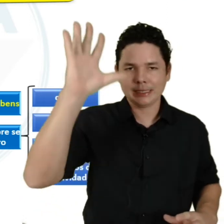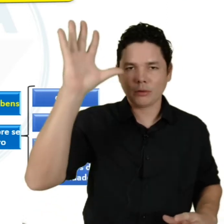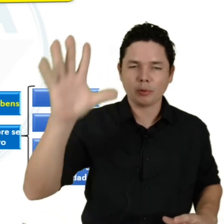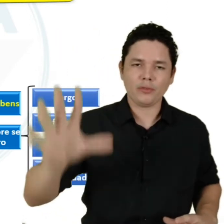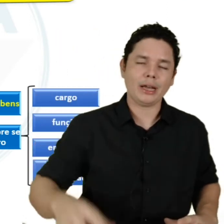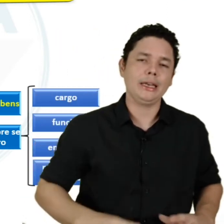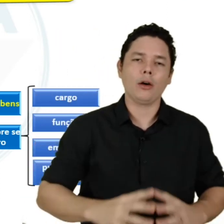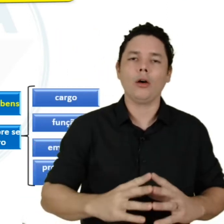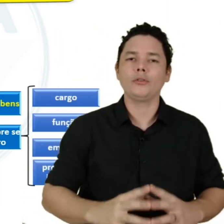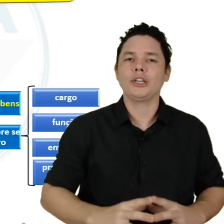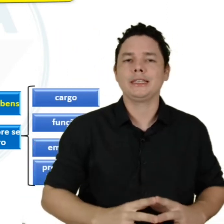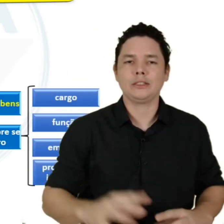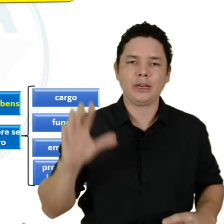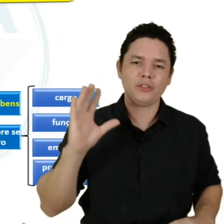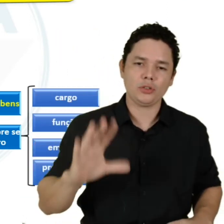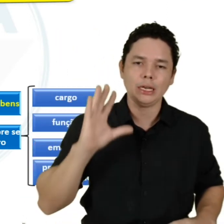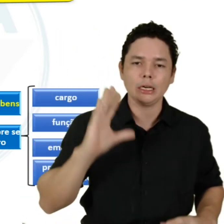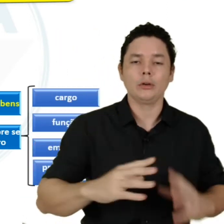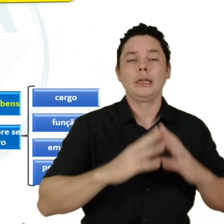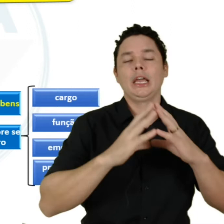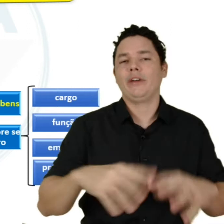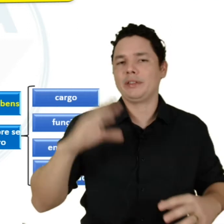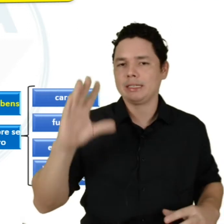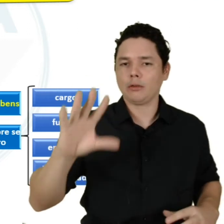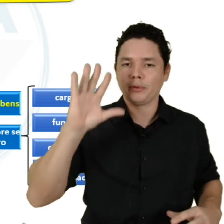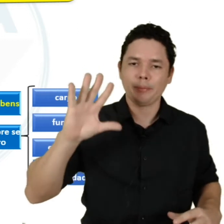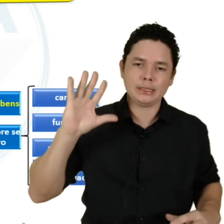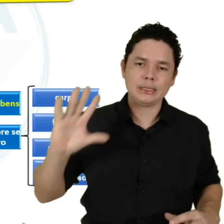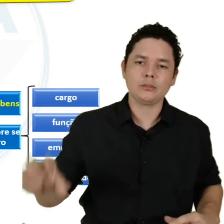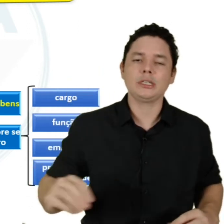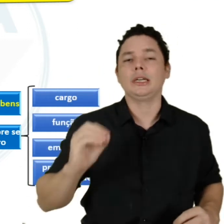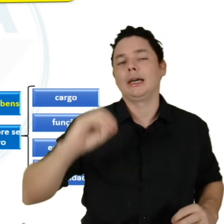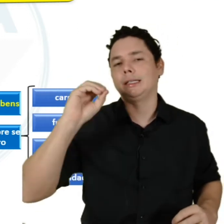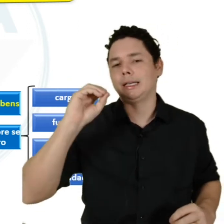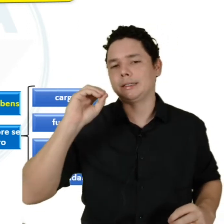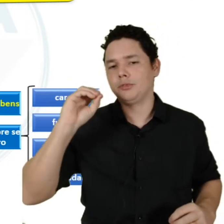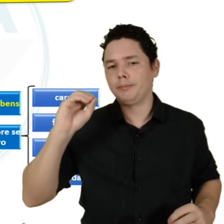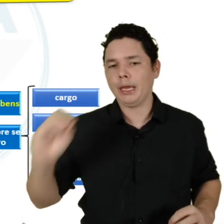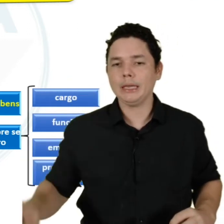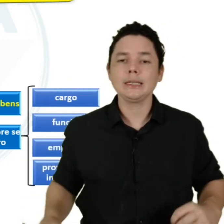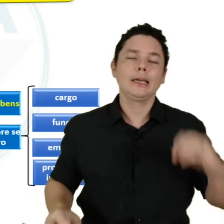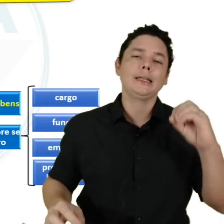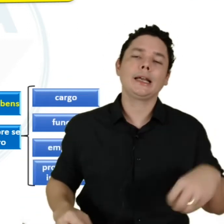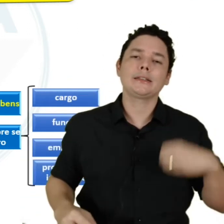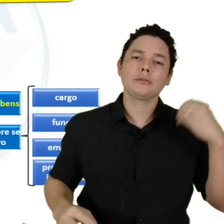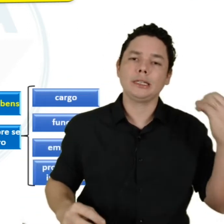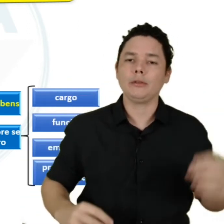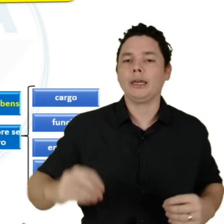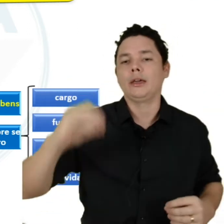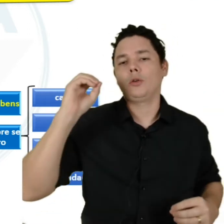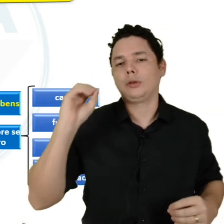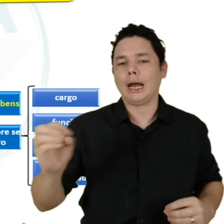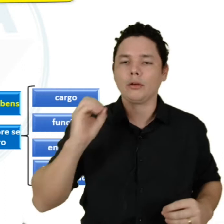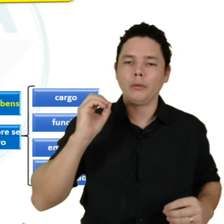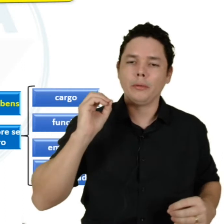vai precisar comprovar aquele rol de requisitos para investidura, não. Ele vai precisar comprovar apenas esses dois aqui, a declaração de bens e a declaração se detém o